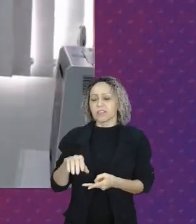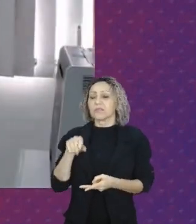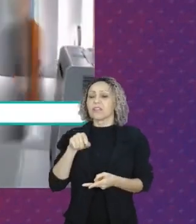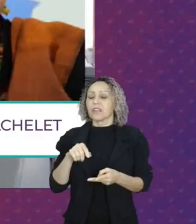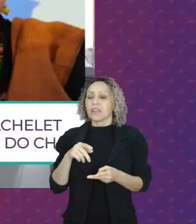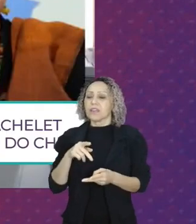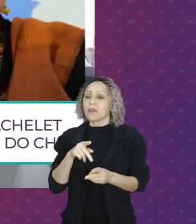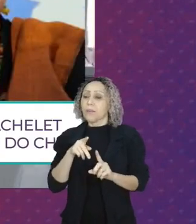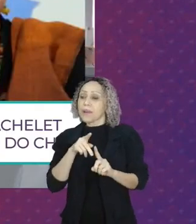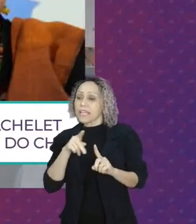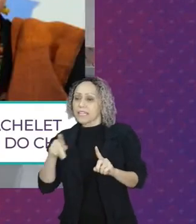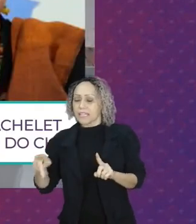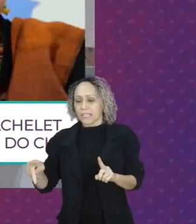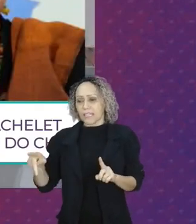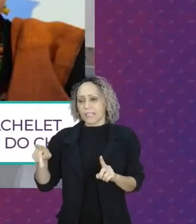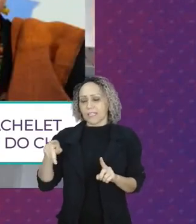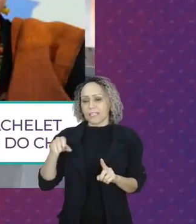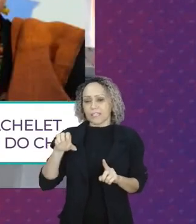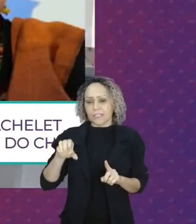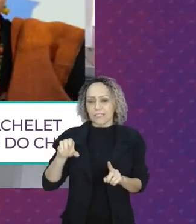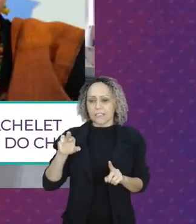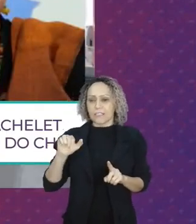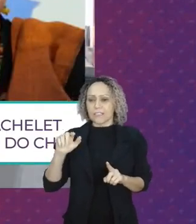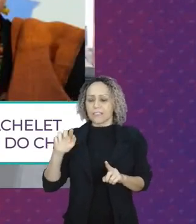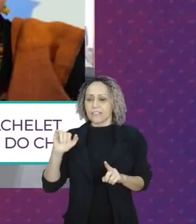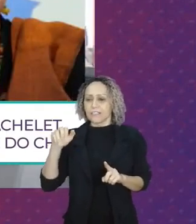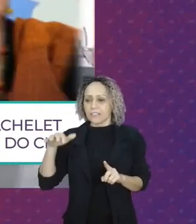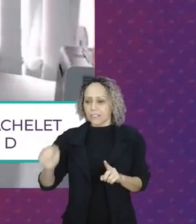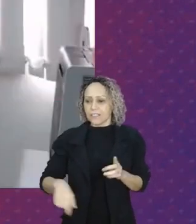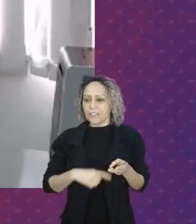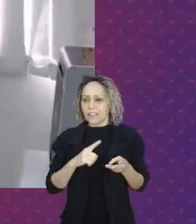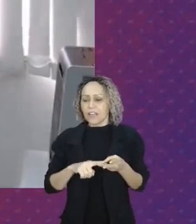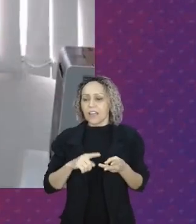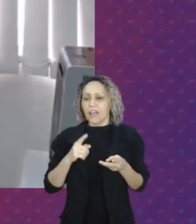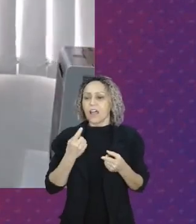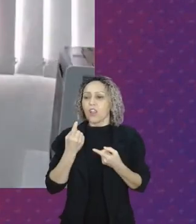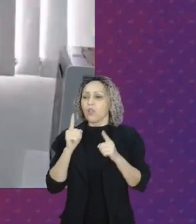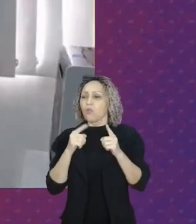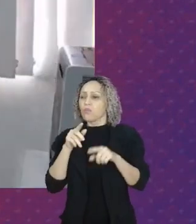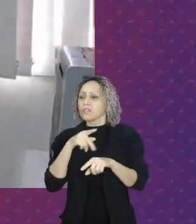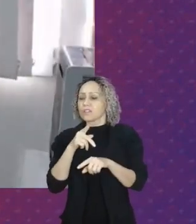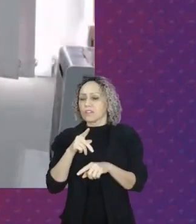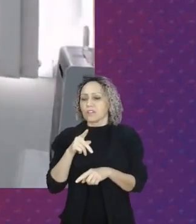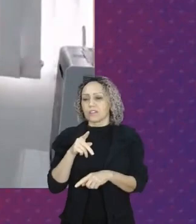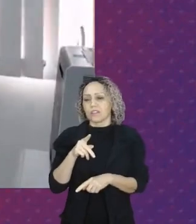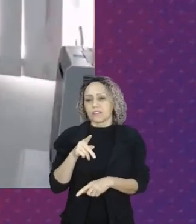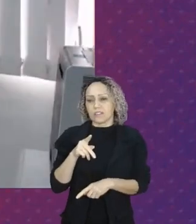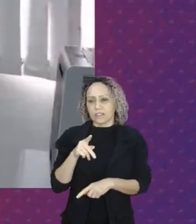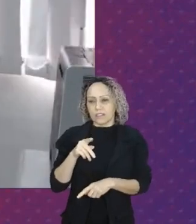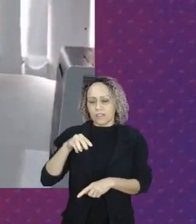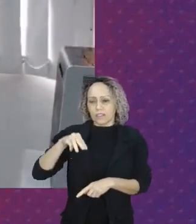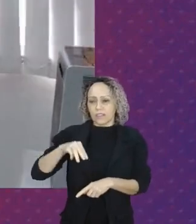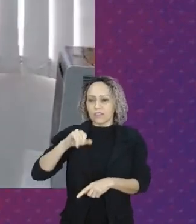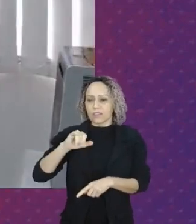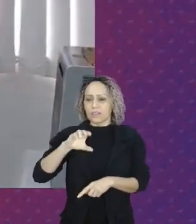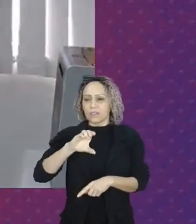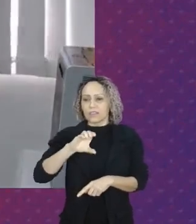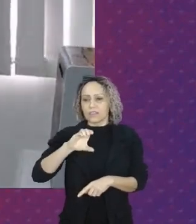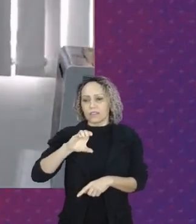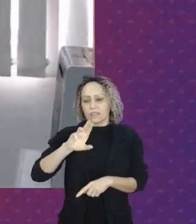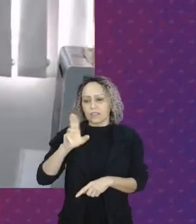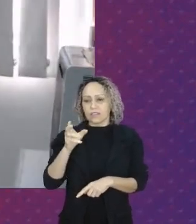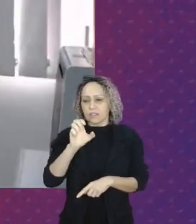Argentina, e nós tínhamos a Michelle Bachelet no Chile. E ainda assim, isso não foi